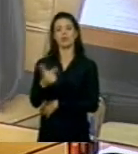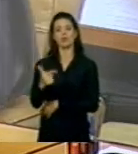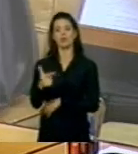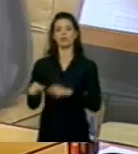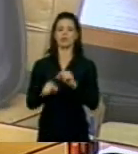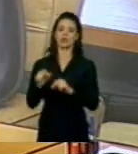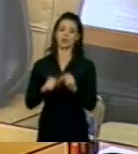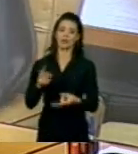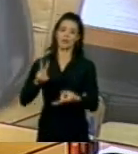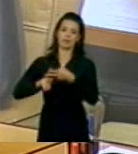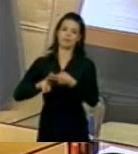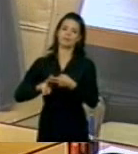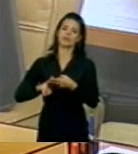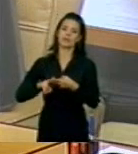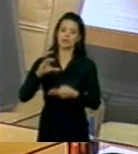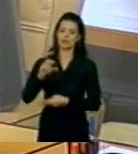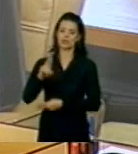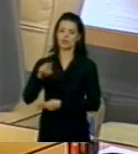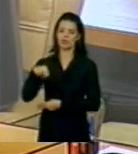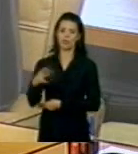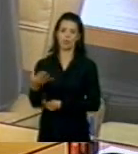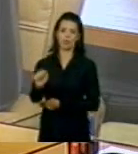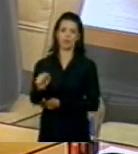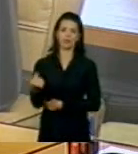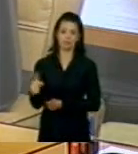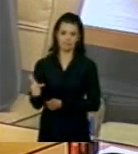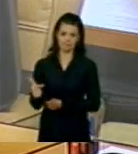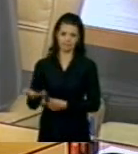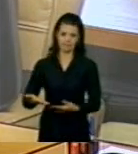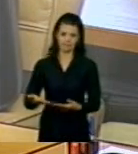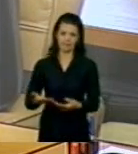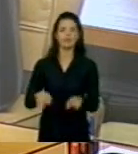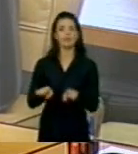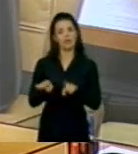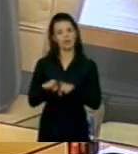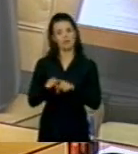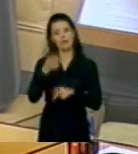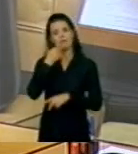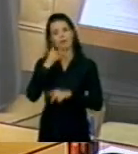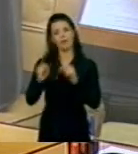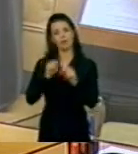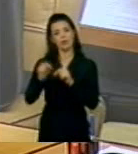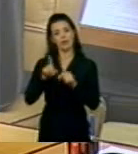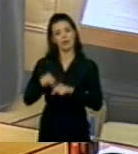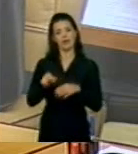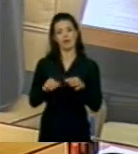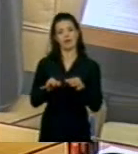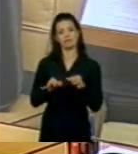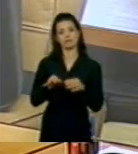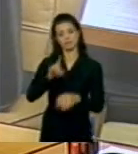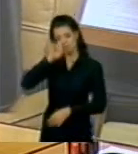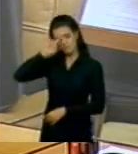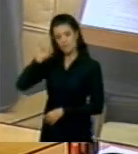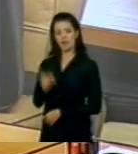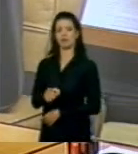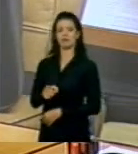prisão do deputado Eduardo Cunha, fecha aspas. Além disso, abre aspas, o que houve ali foi determinação de suspensão